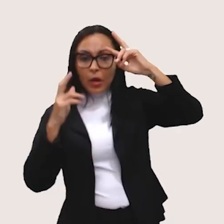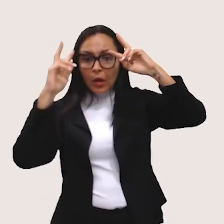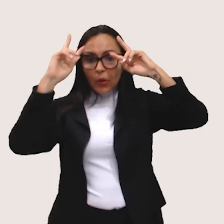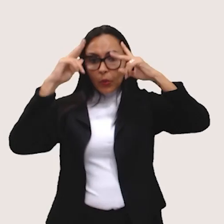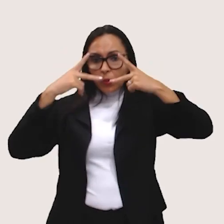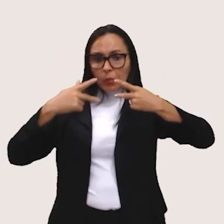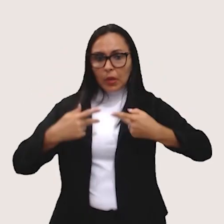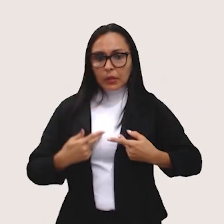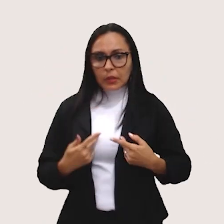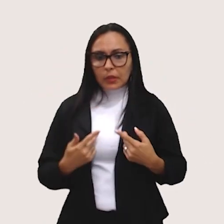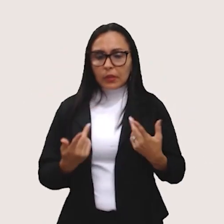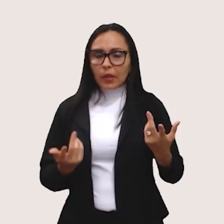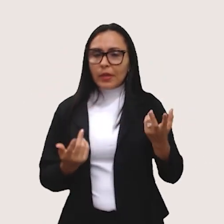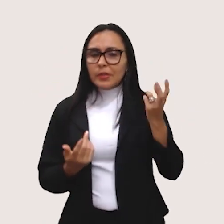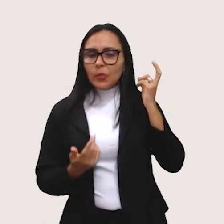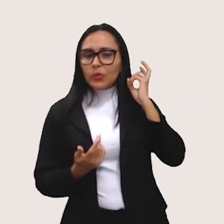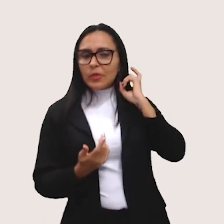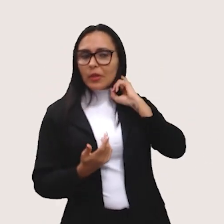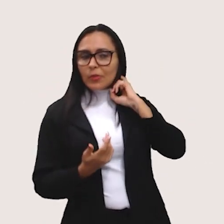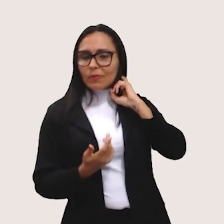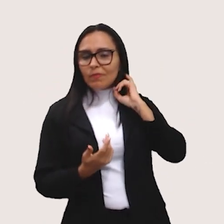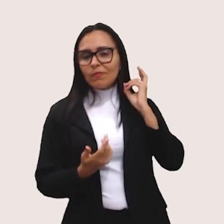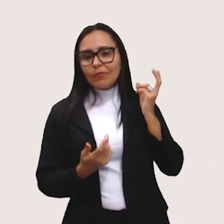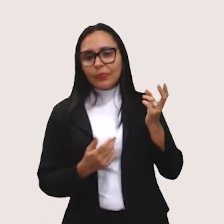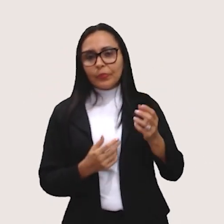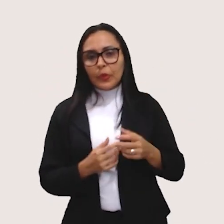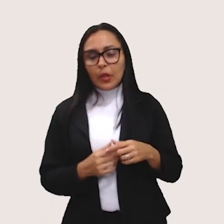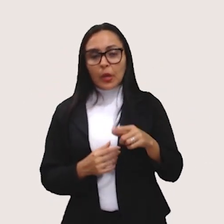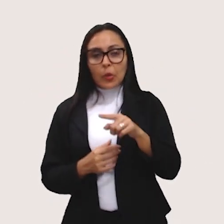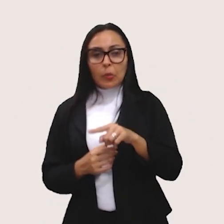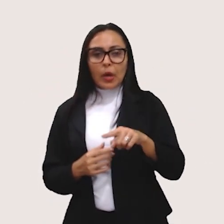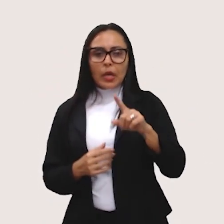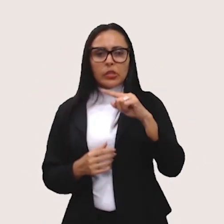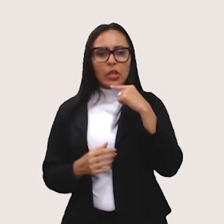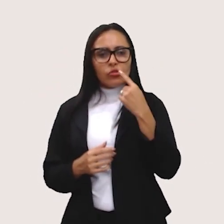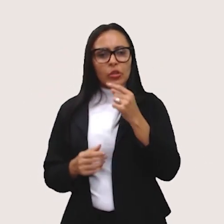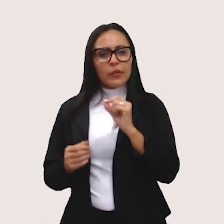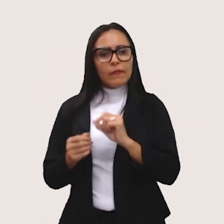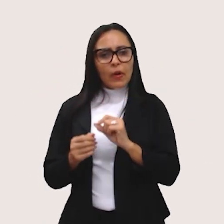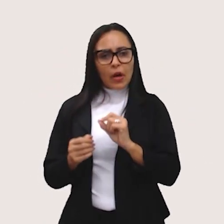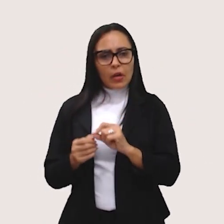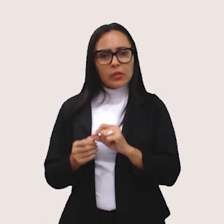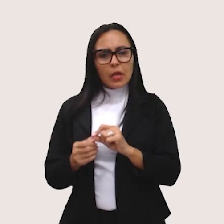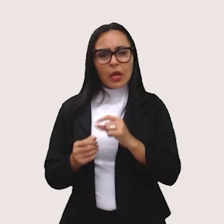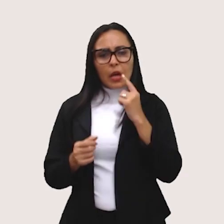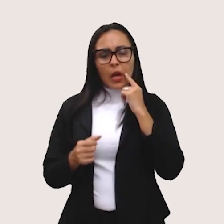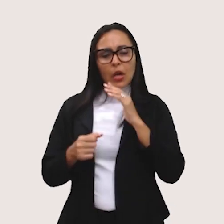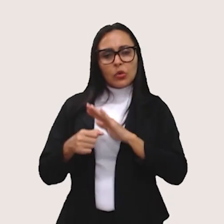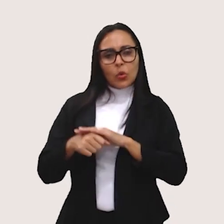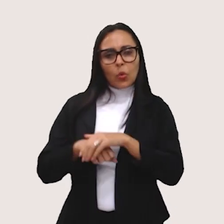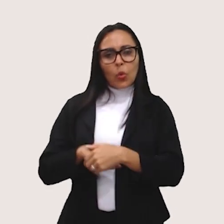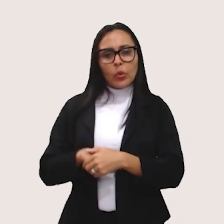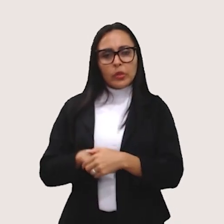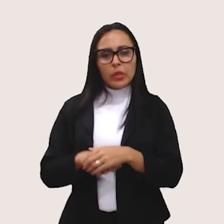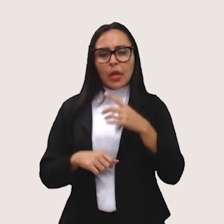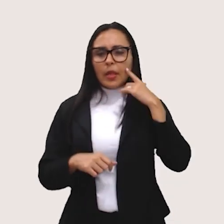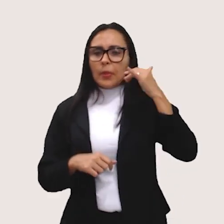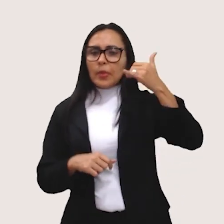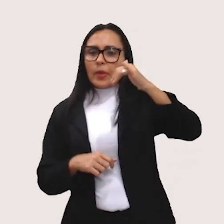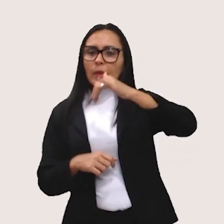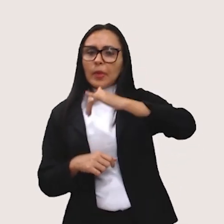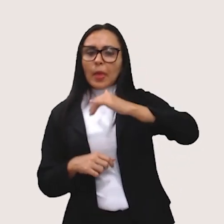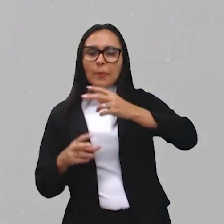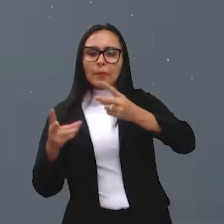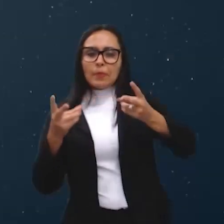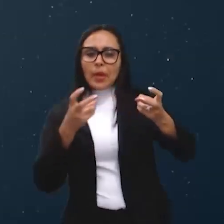é esse morcego. Por mais que a gente faça à noite, ele entra imperceptivelmente